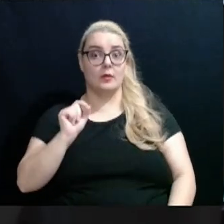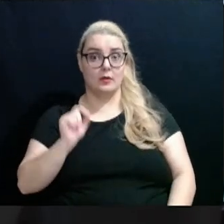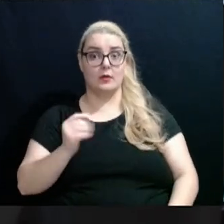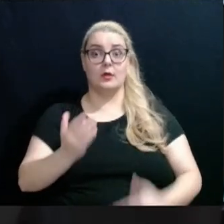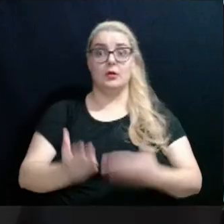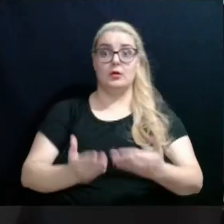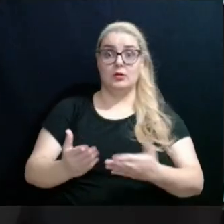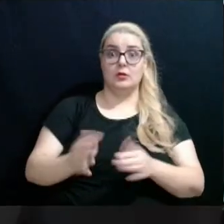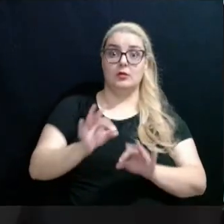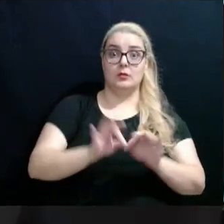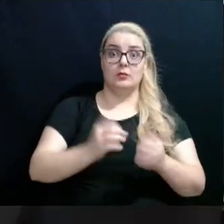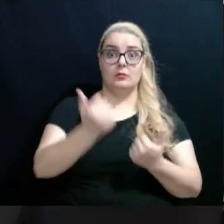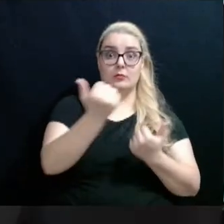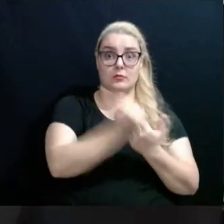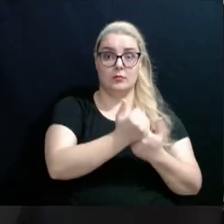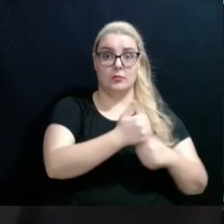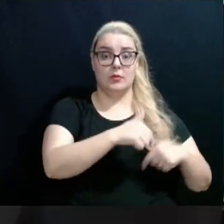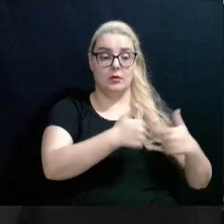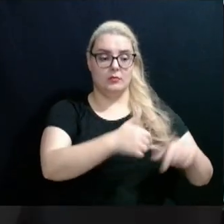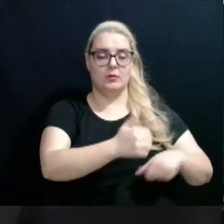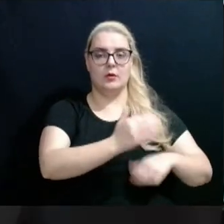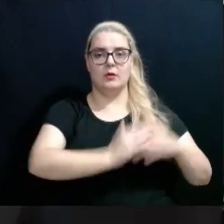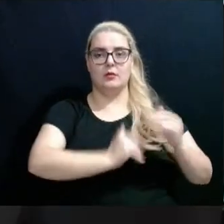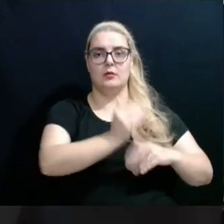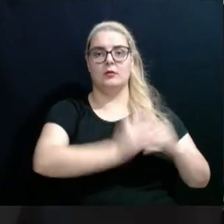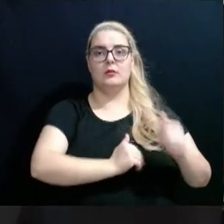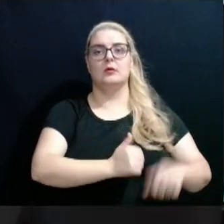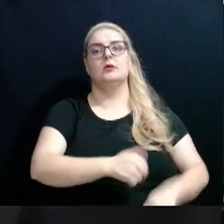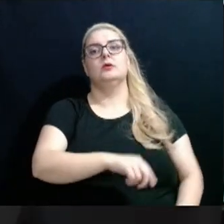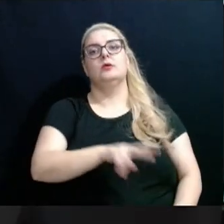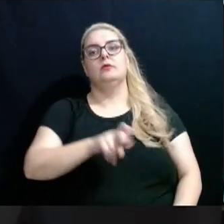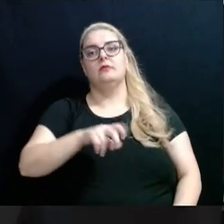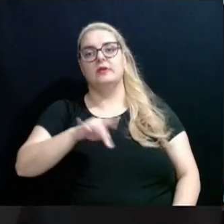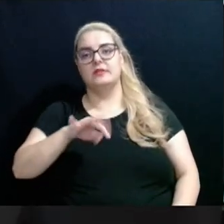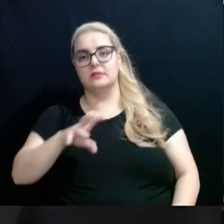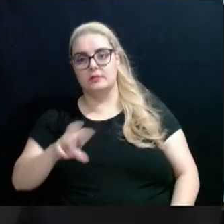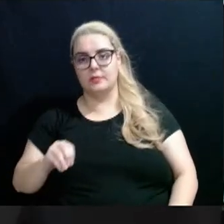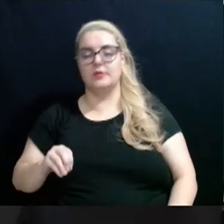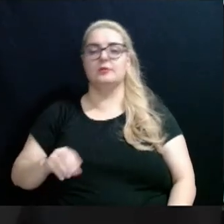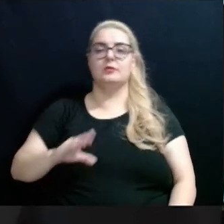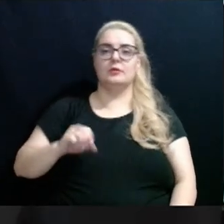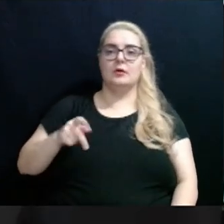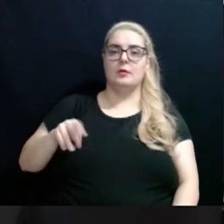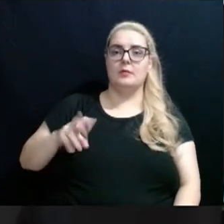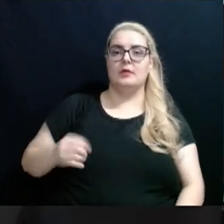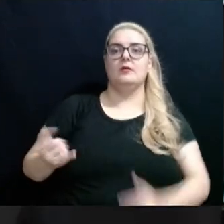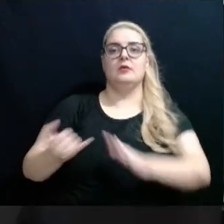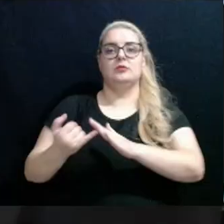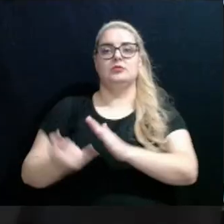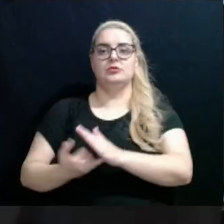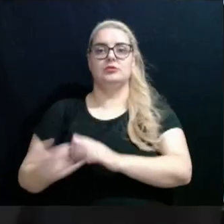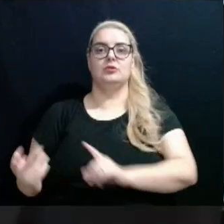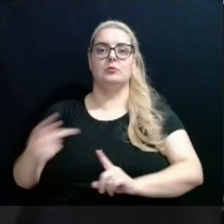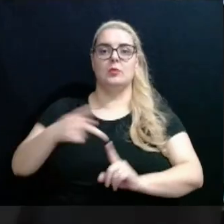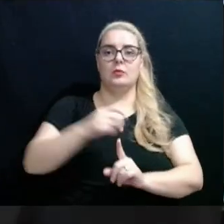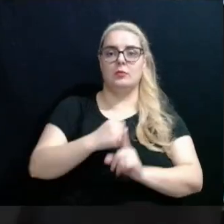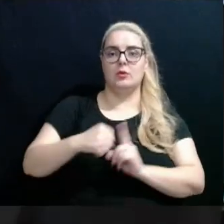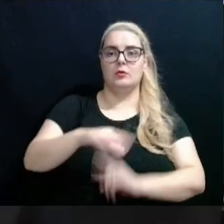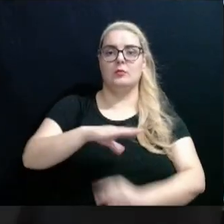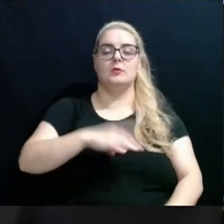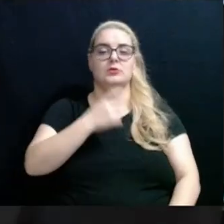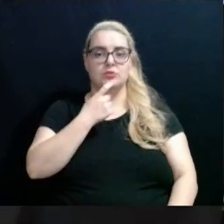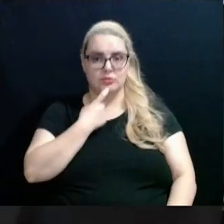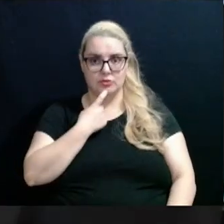de cargos, carreiras e vencimentos do Camprev, que é o Instituto de Previdência Social do município de